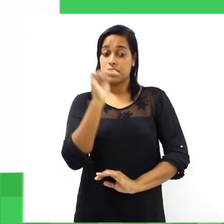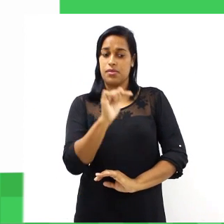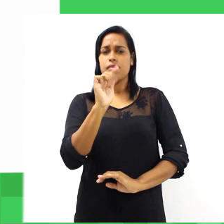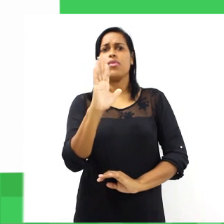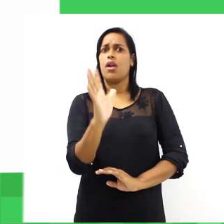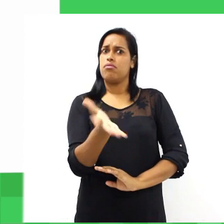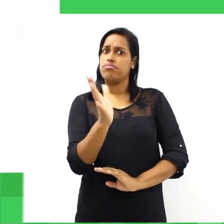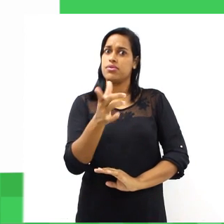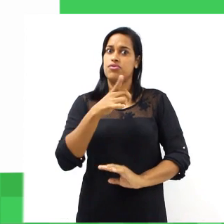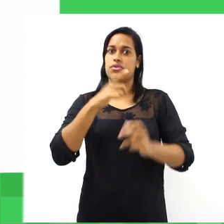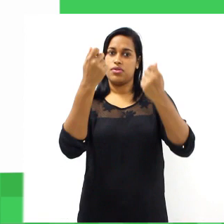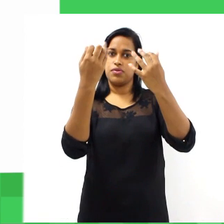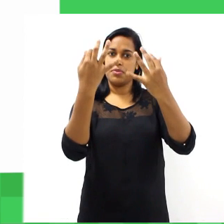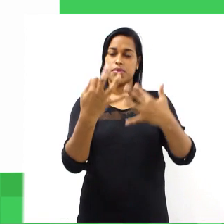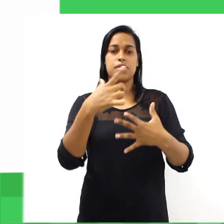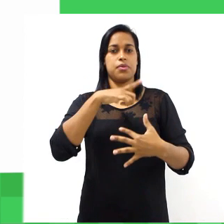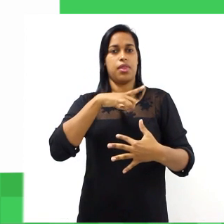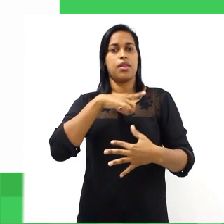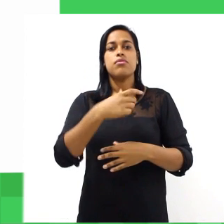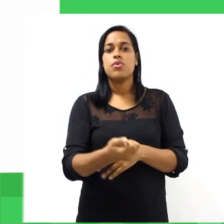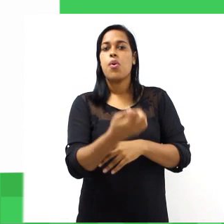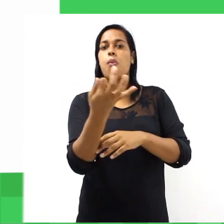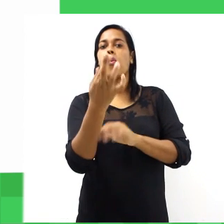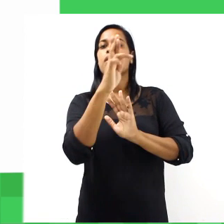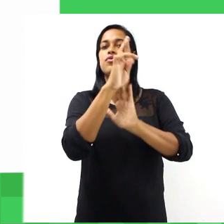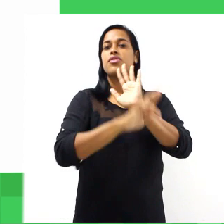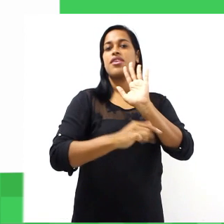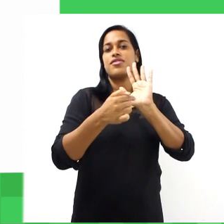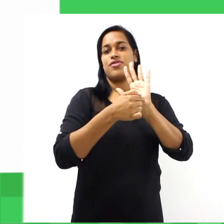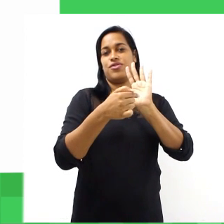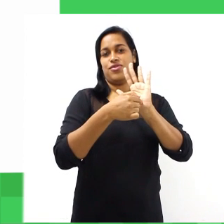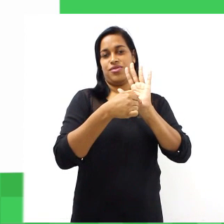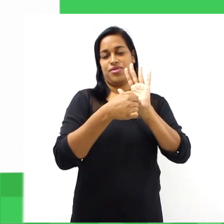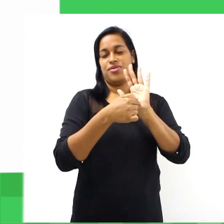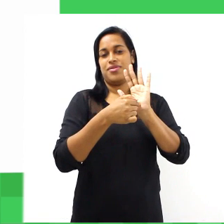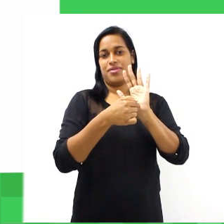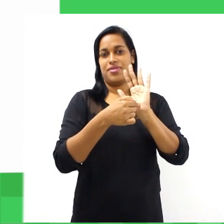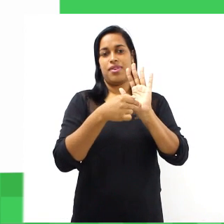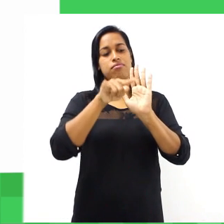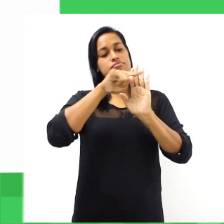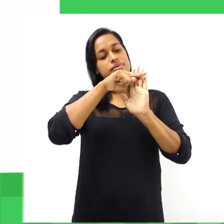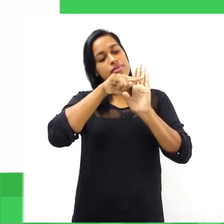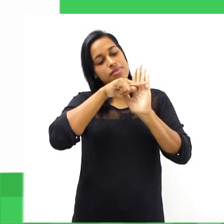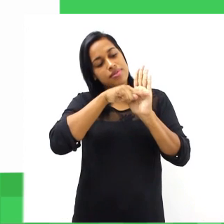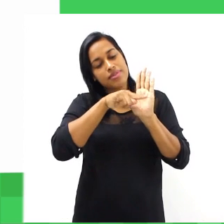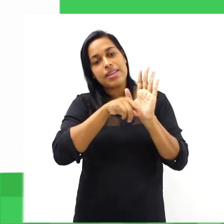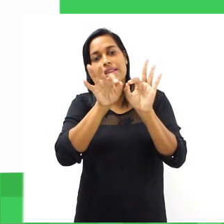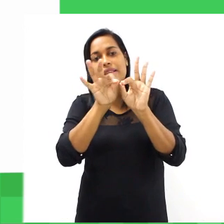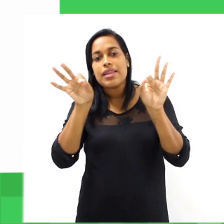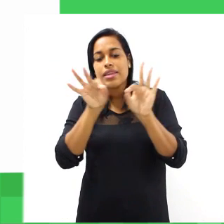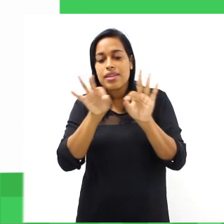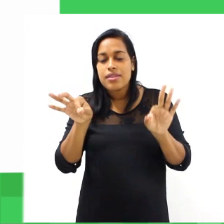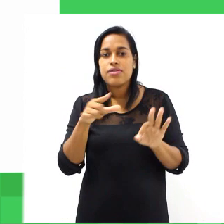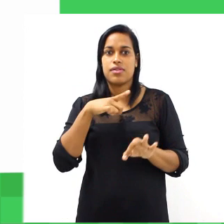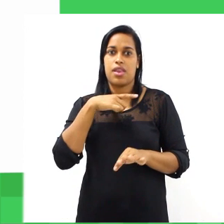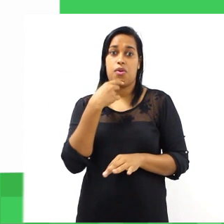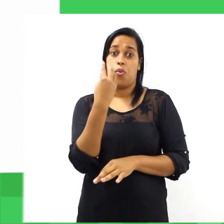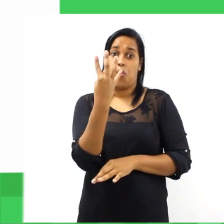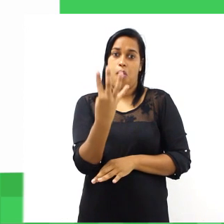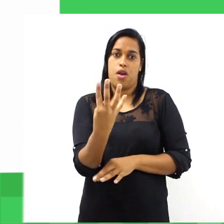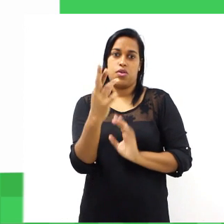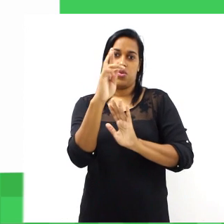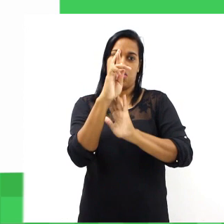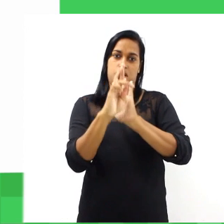pode visualizar que temos quantos registros. Uma tabela tem registros, ok? Linhas. Nós temos nessa tabela 4